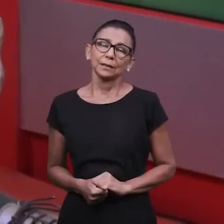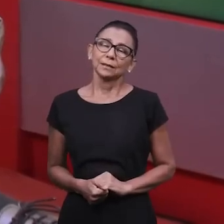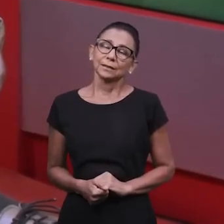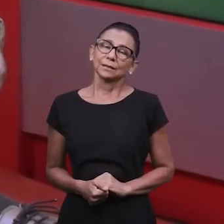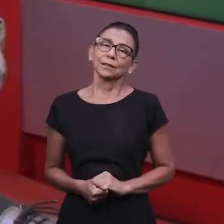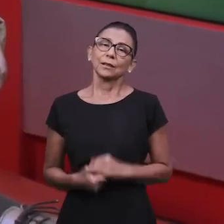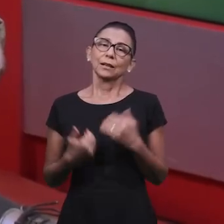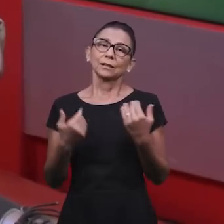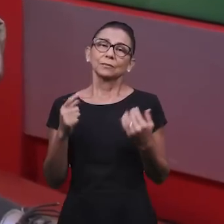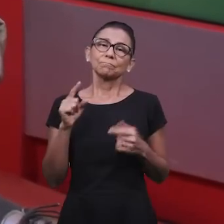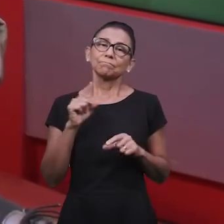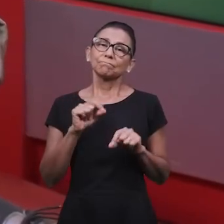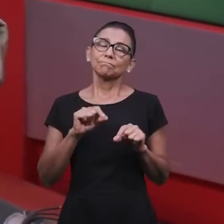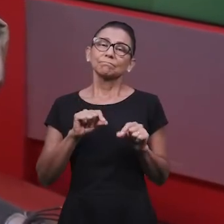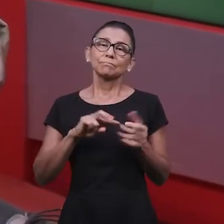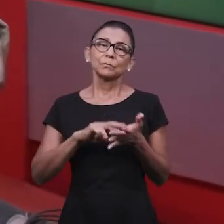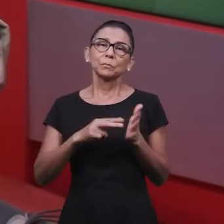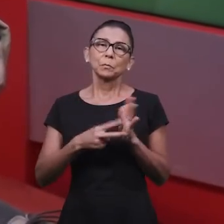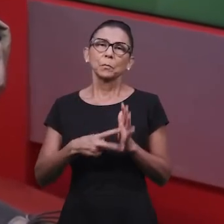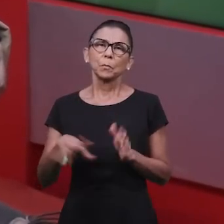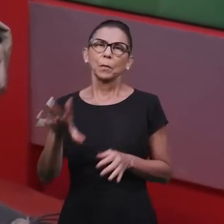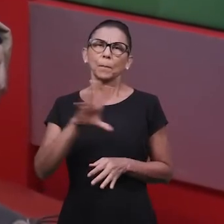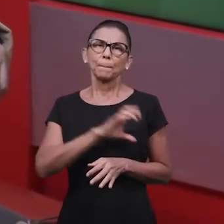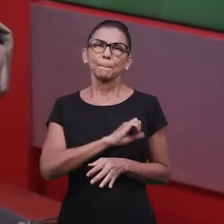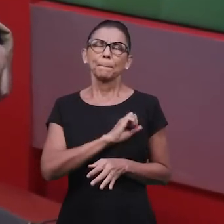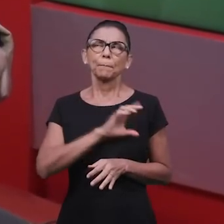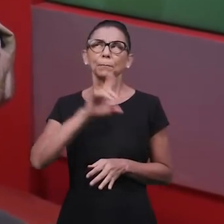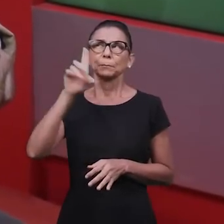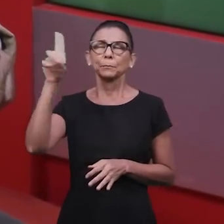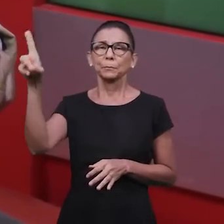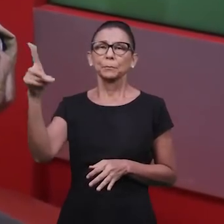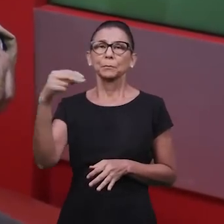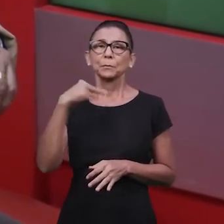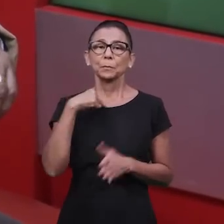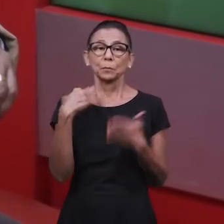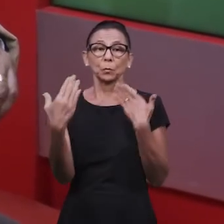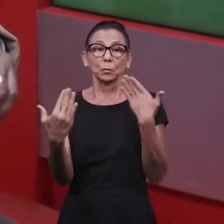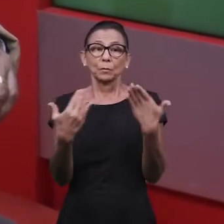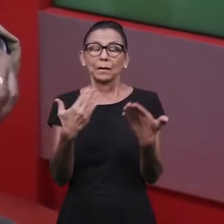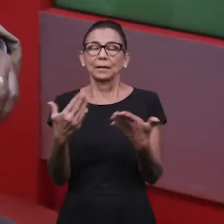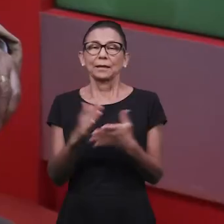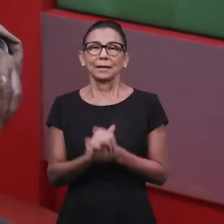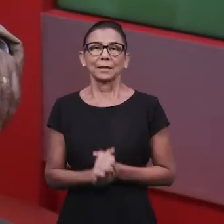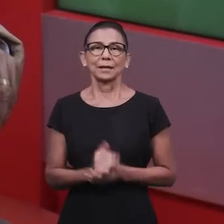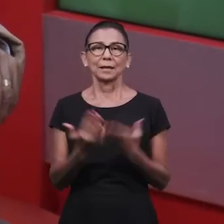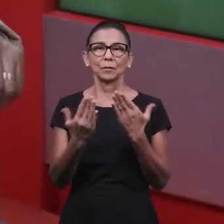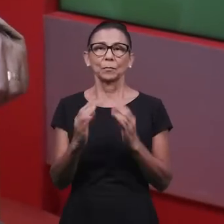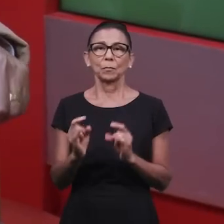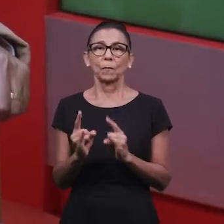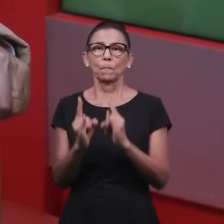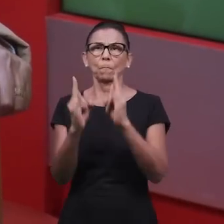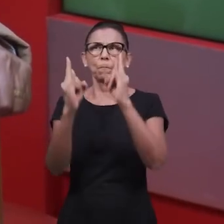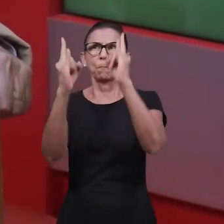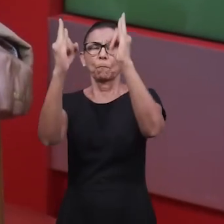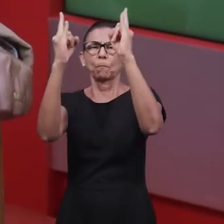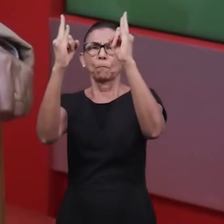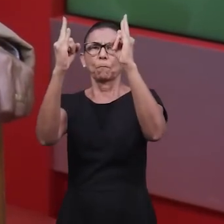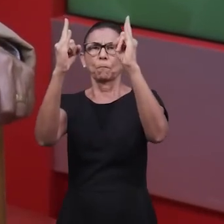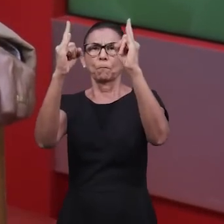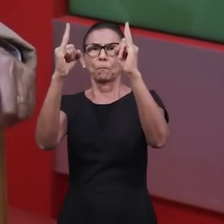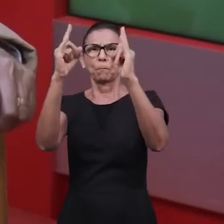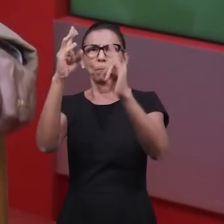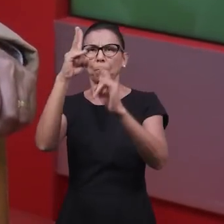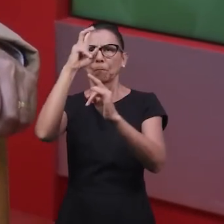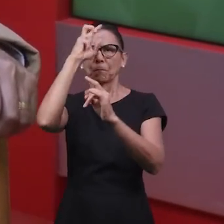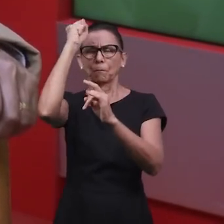incomparável amor de Deus por mim e por ti. É como uma torre forte que abriga